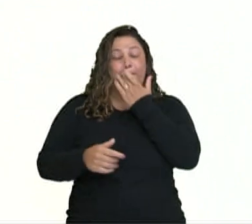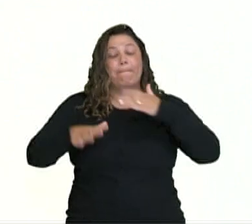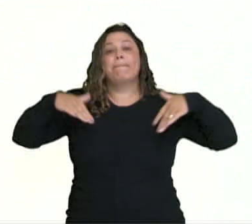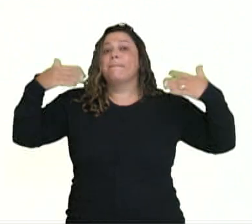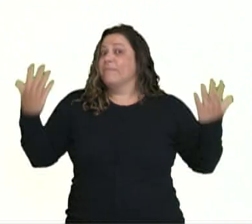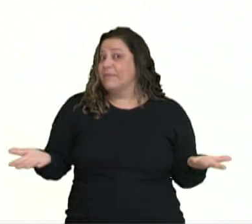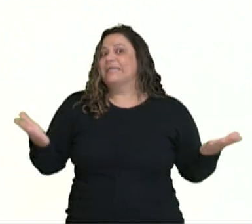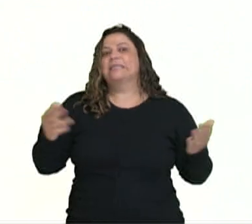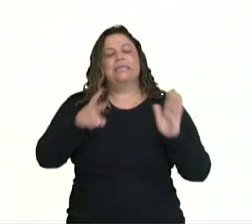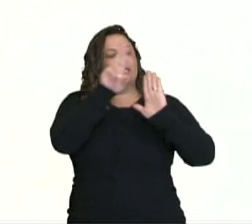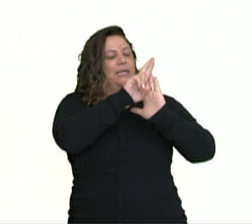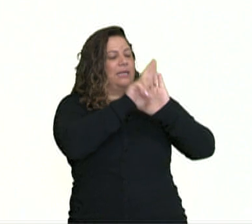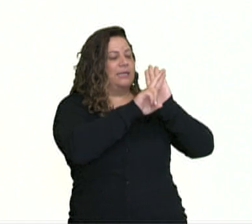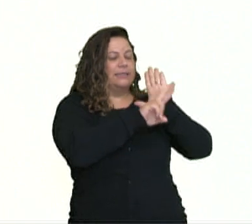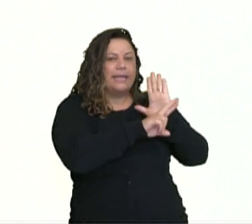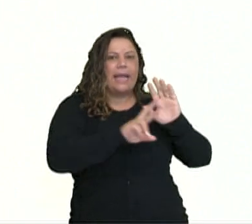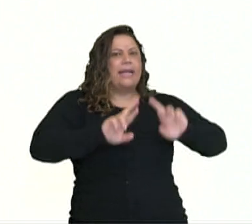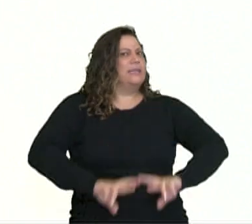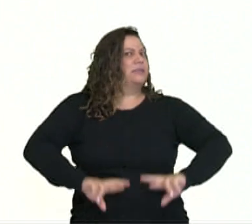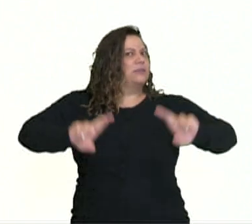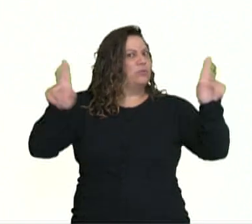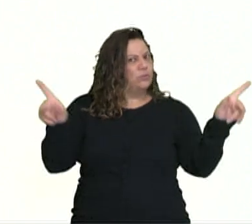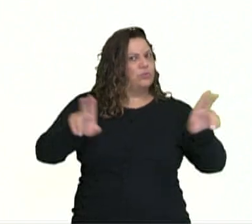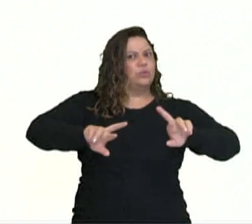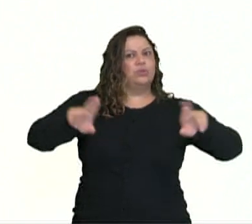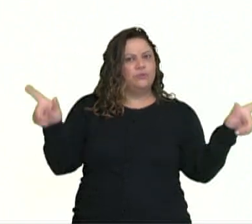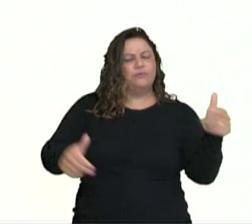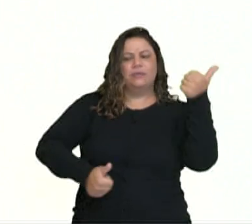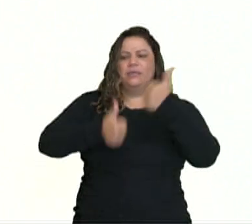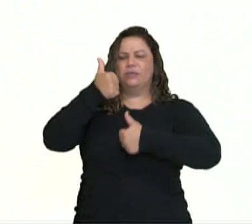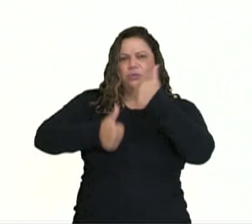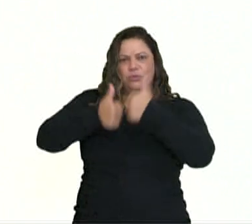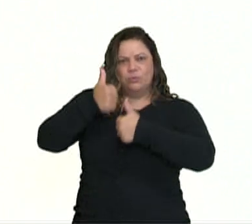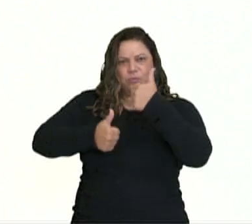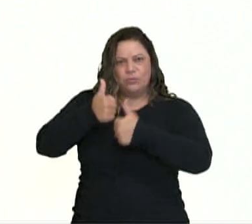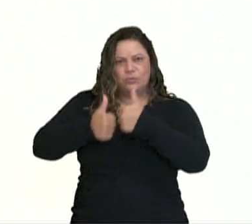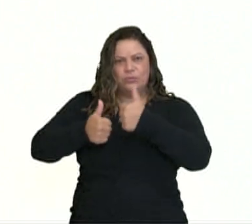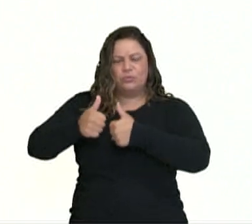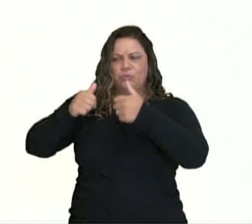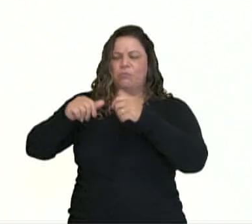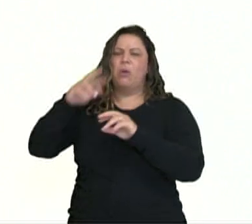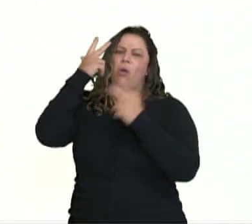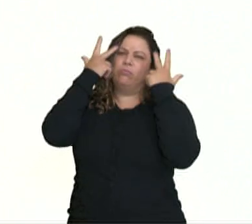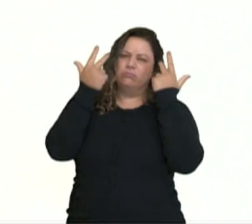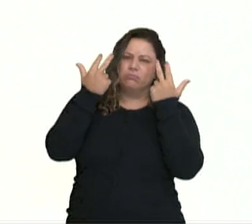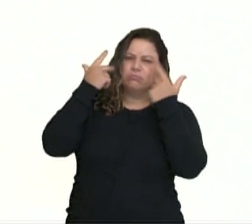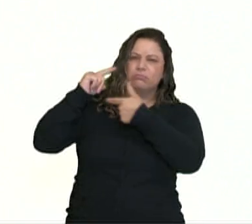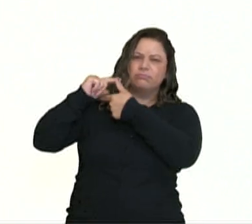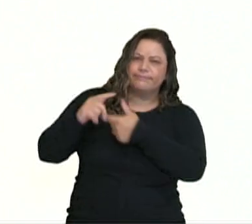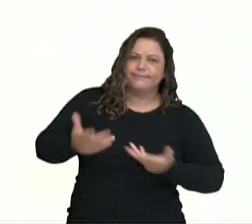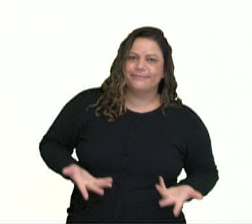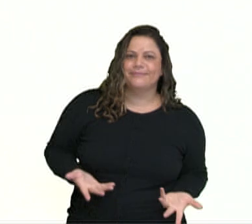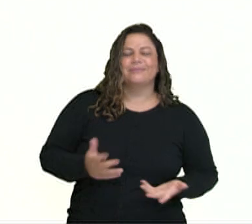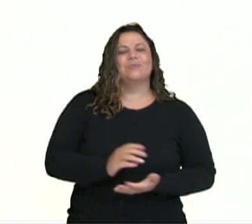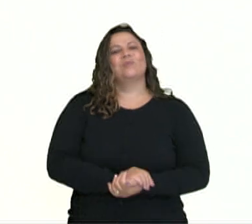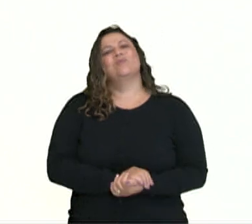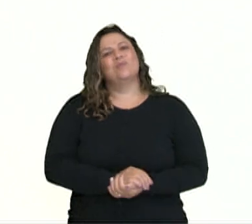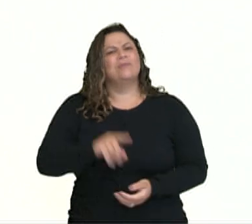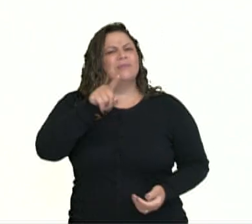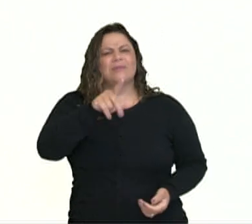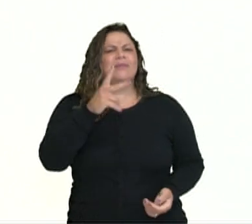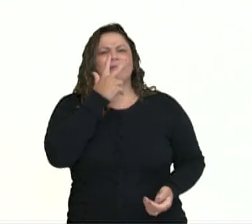Será que as regras são diferentes do futebol tradicional? O que você acha? Você